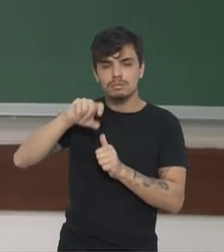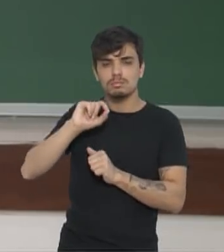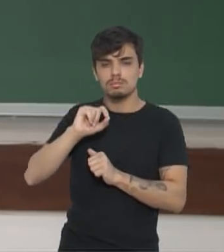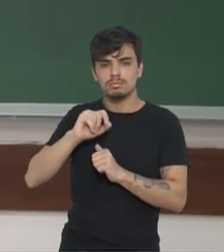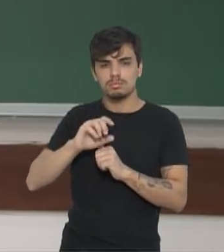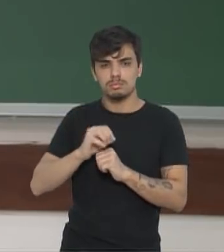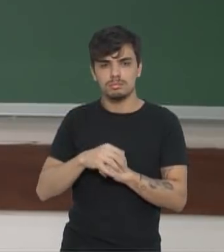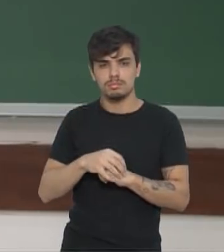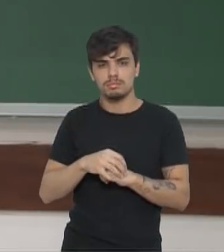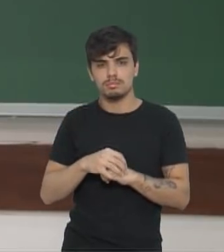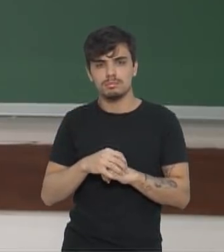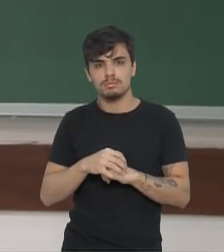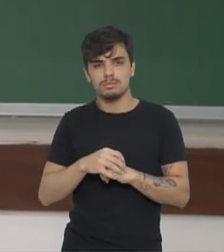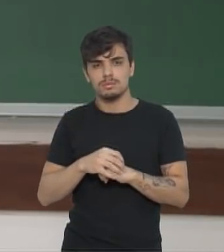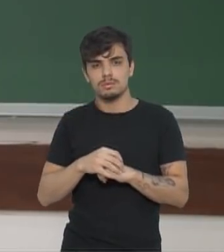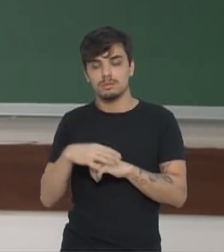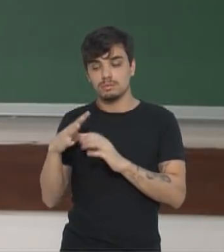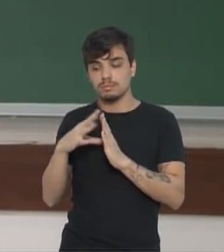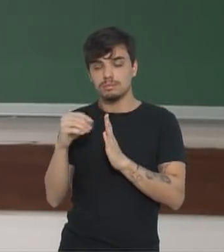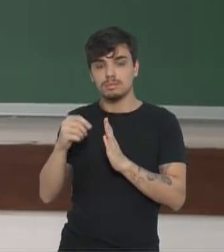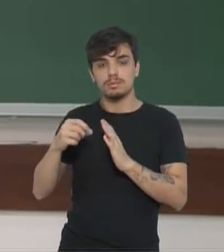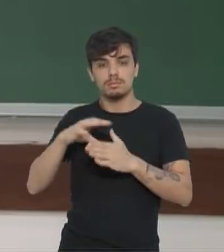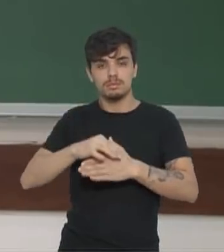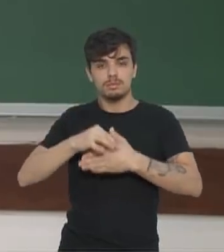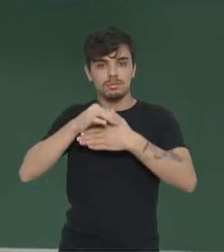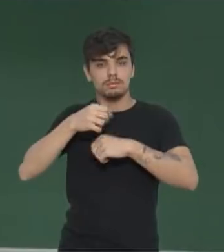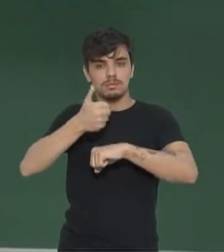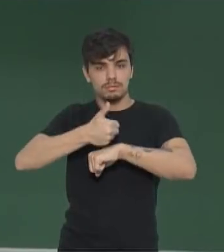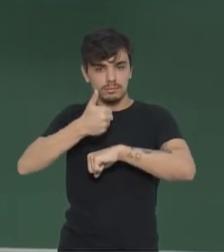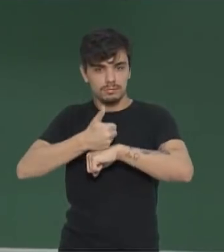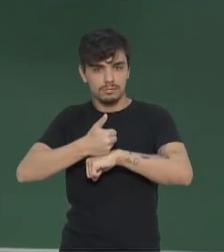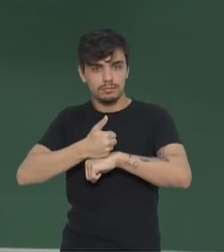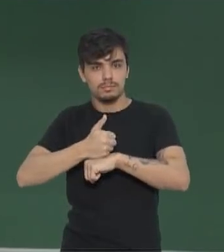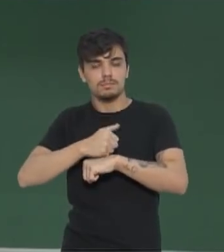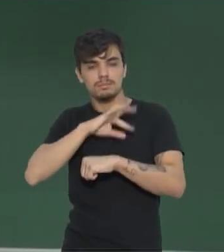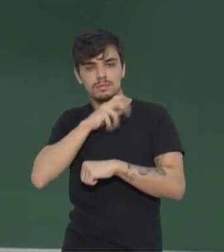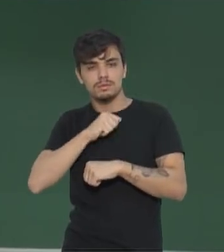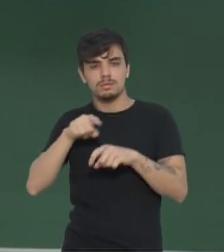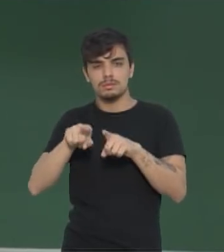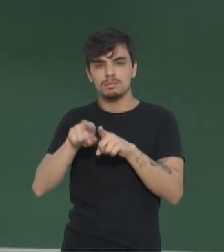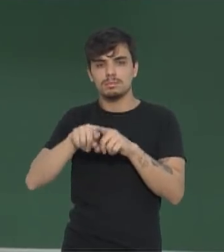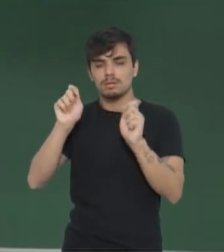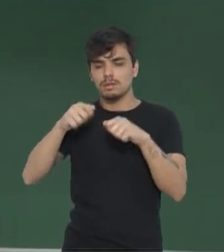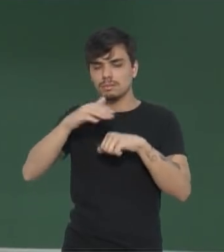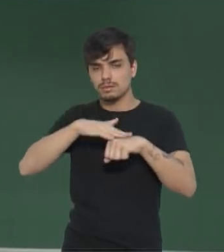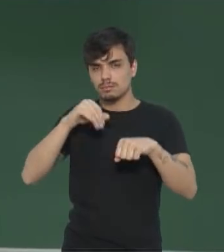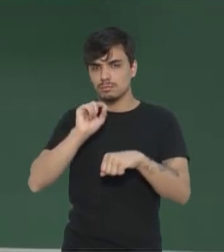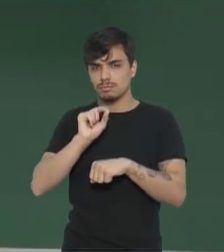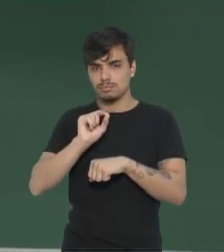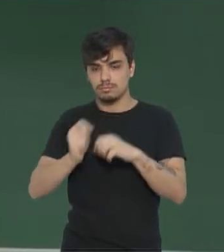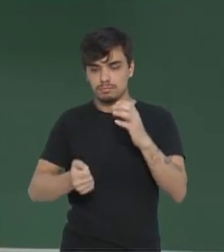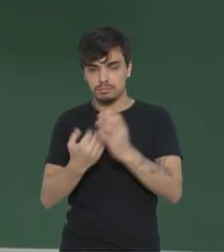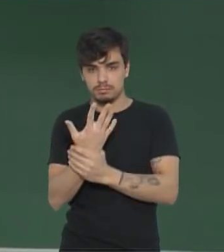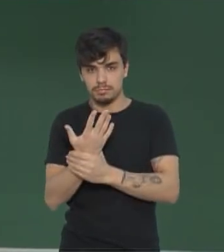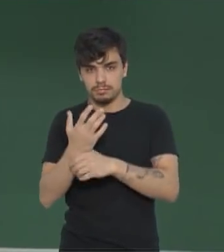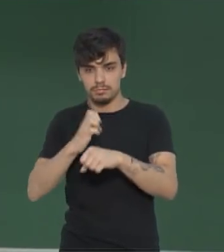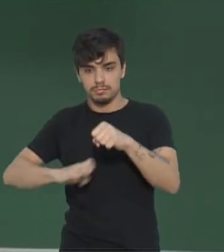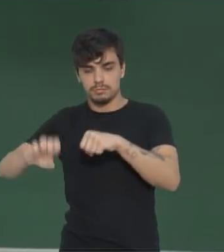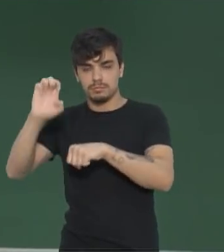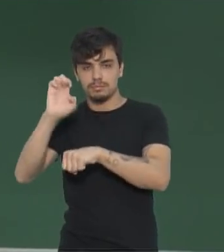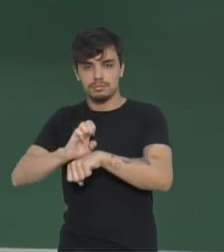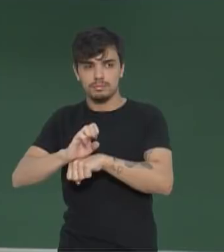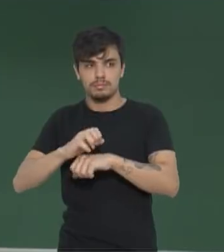Esse condado se emancipar do domínio do reino de Leão e Castela, é o que nós podemos chamar do surgimento de um